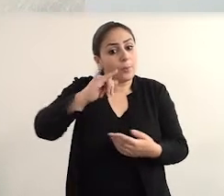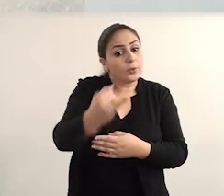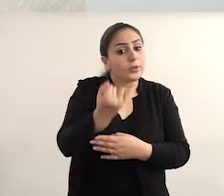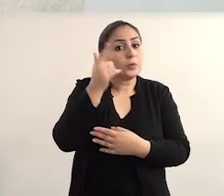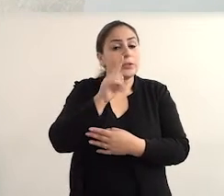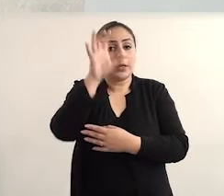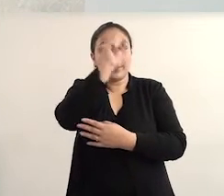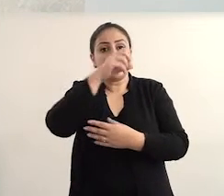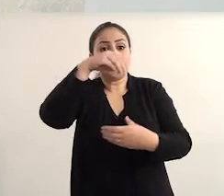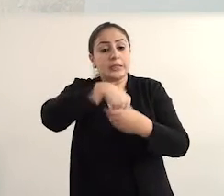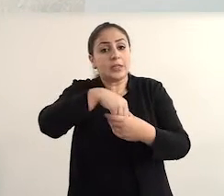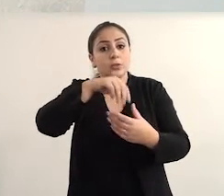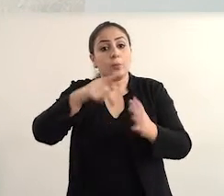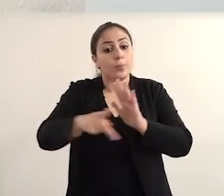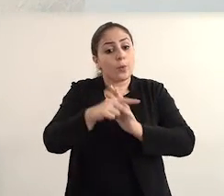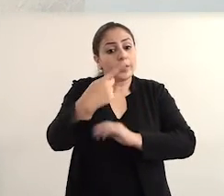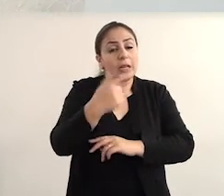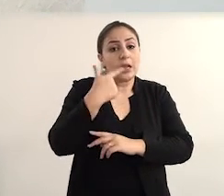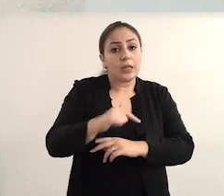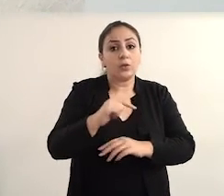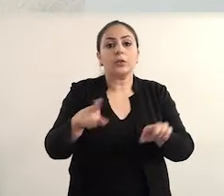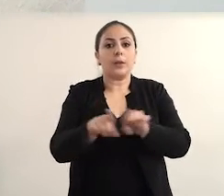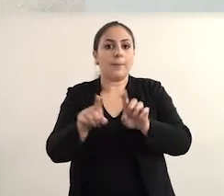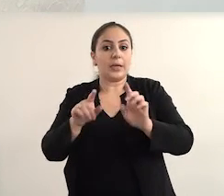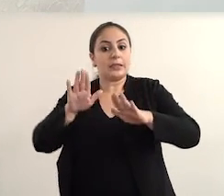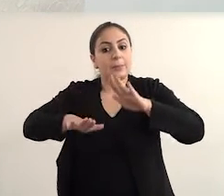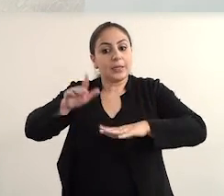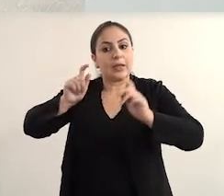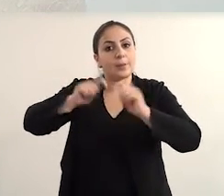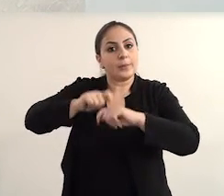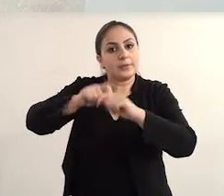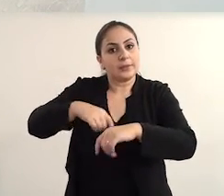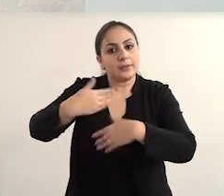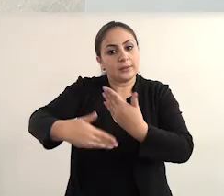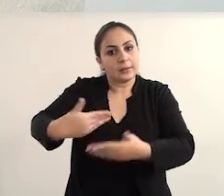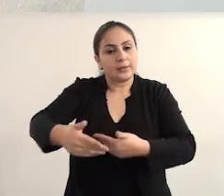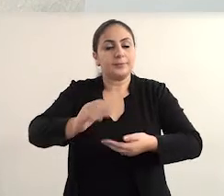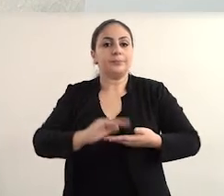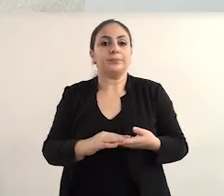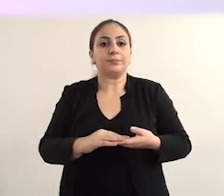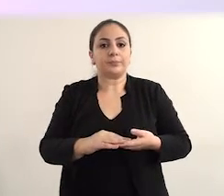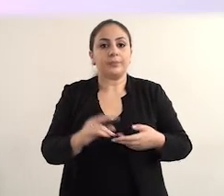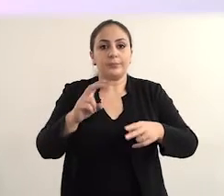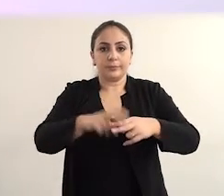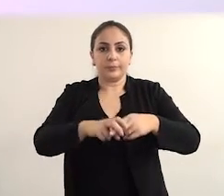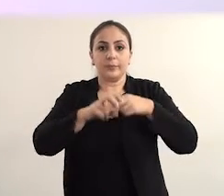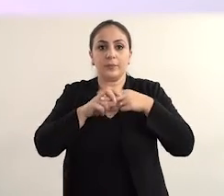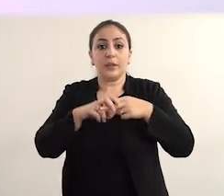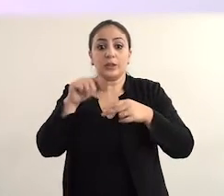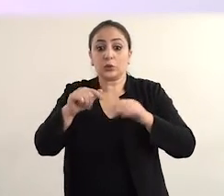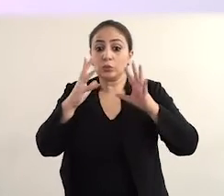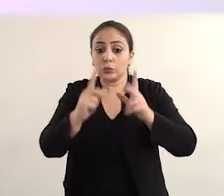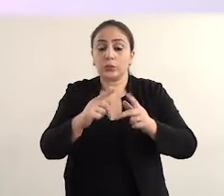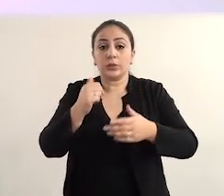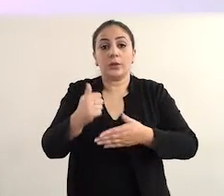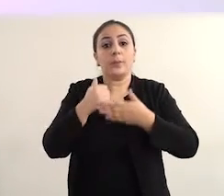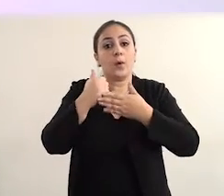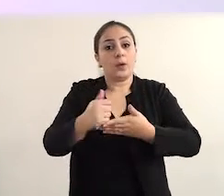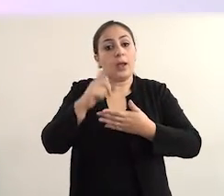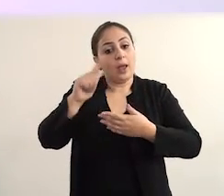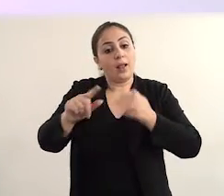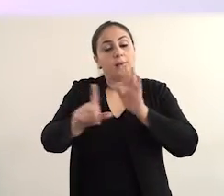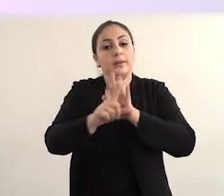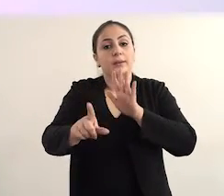oportunidade de aprender dentro da língua dele e dentro da condição dele, claro, né? Então, isso tudo que ampara são